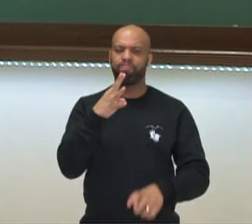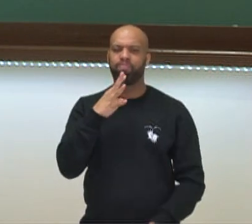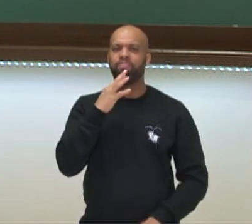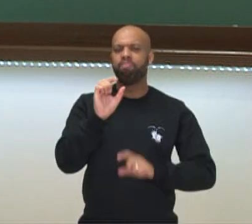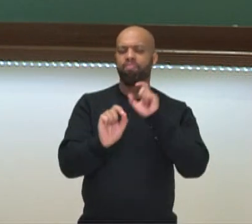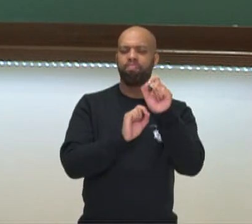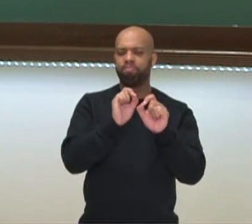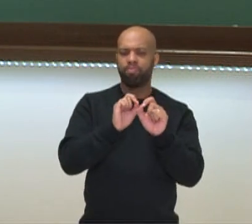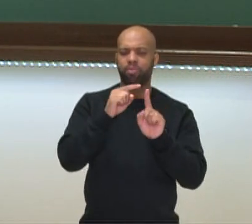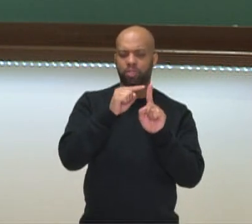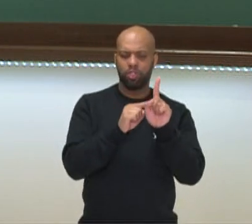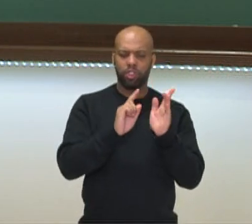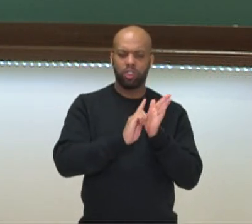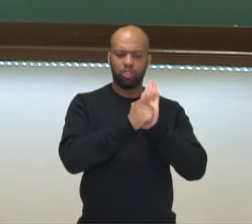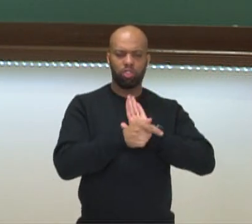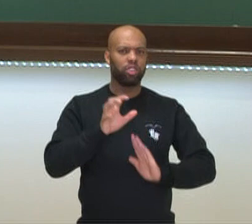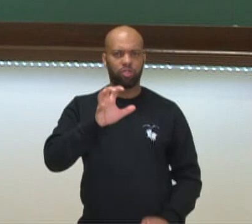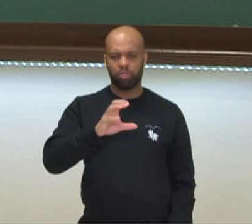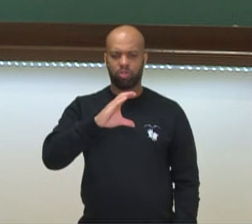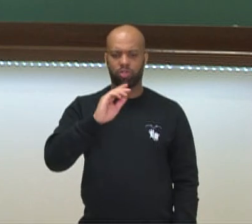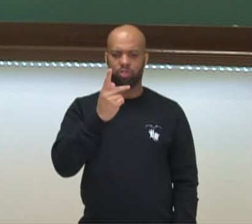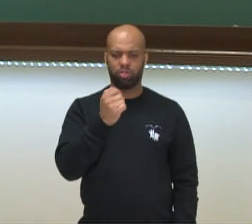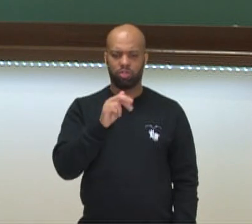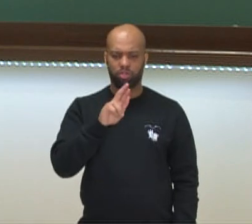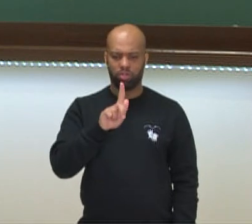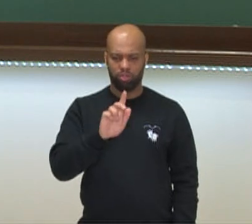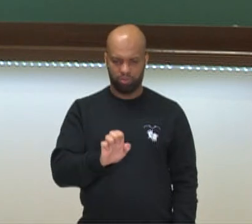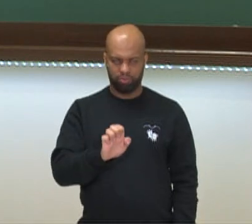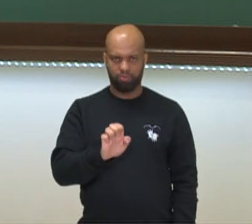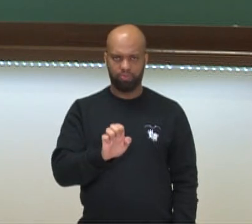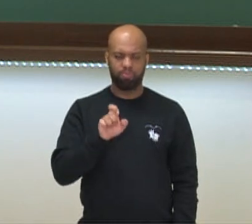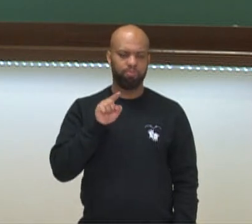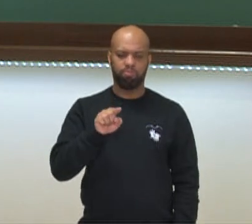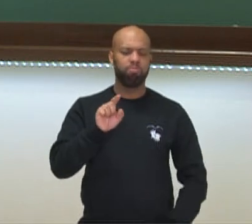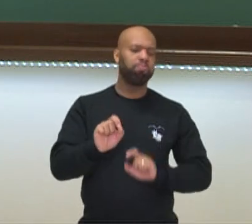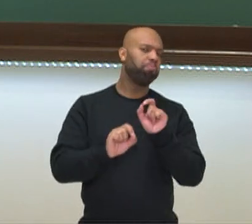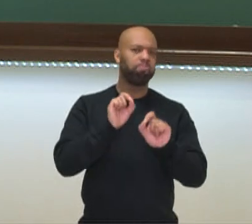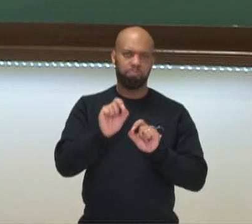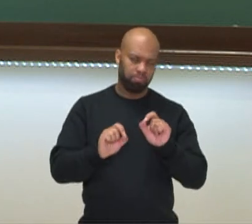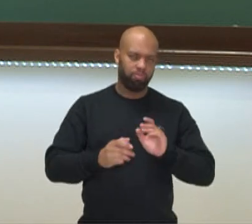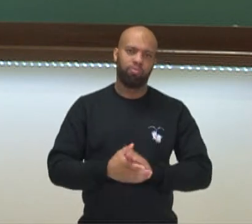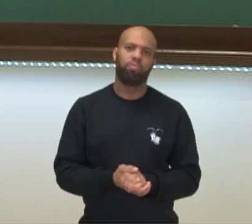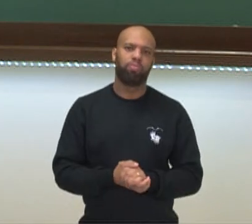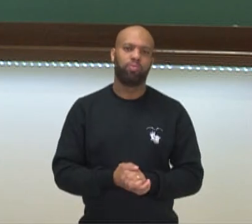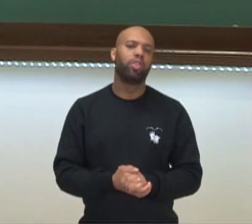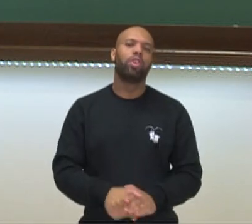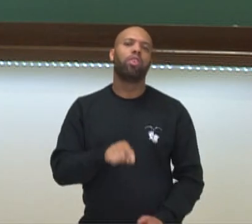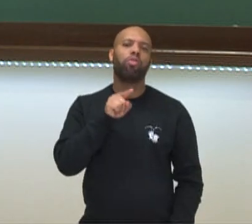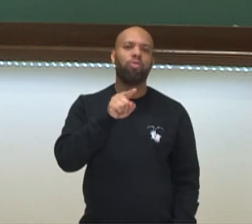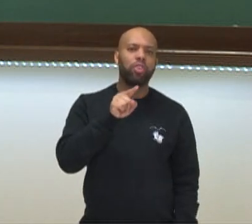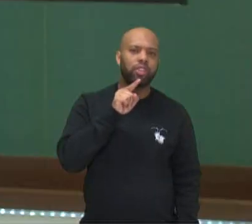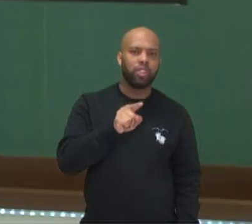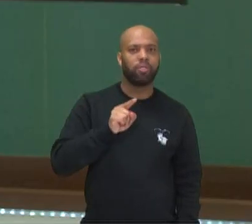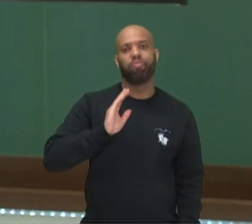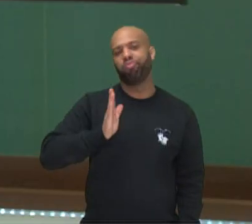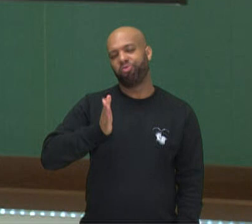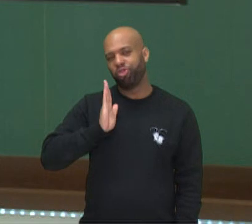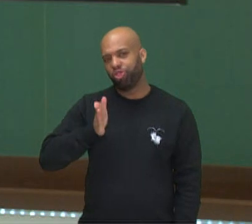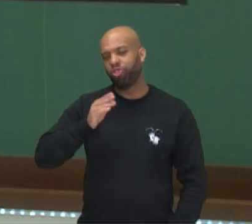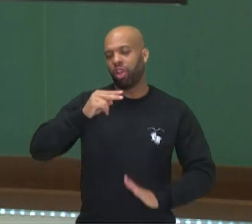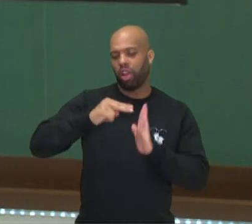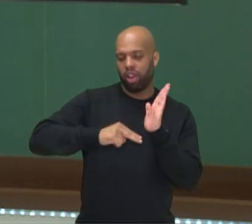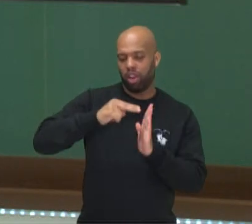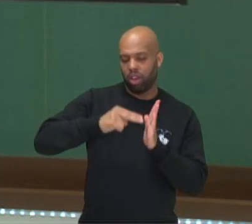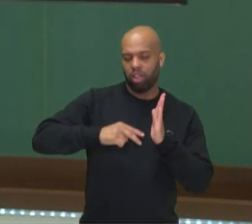tipo de gênero textual é esse que se constitui como charge. Vocês provavelmente já